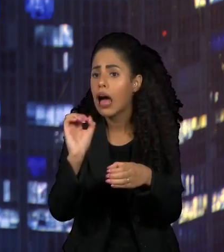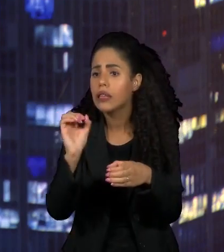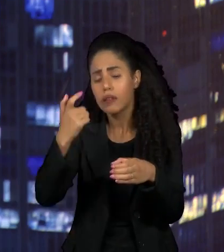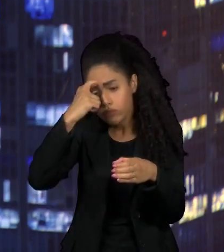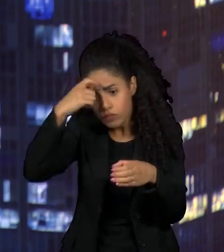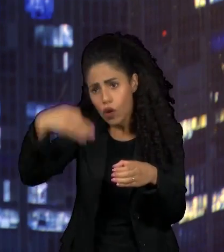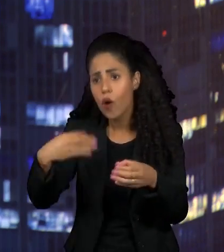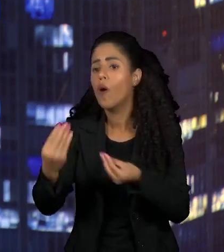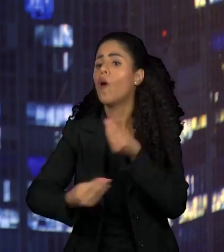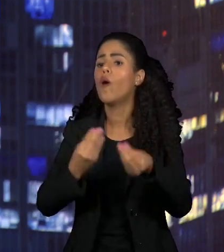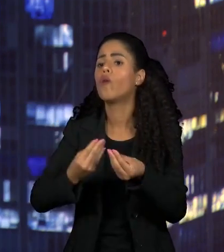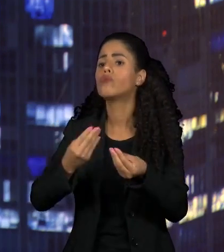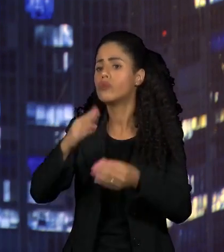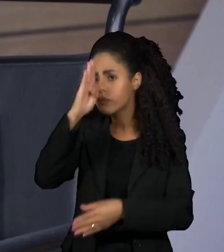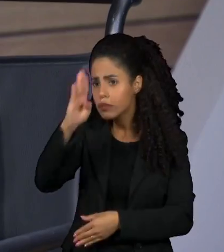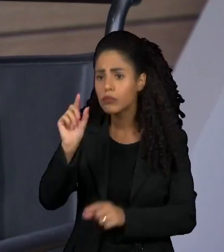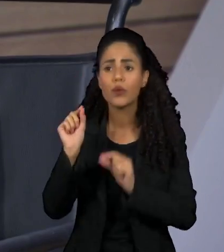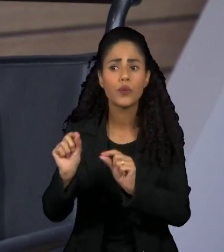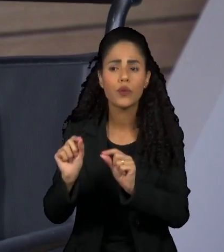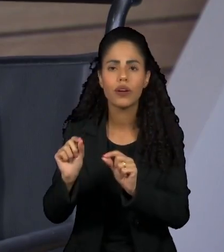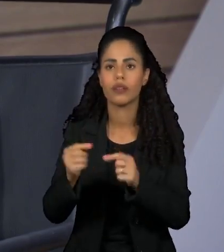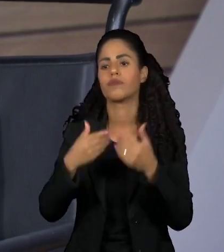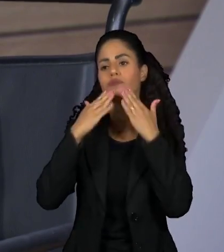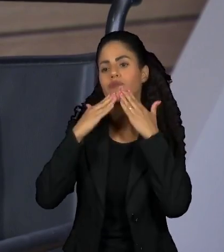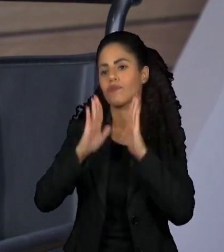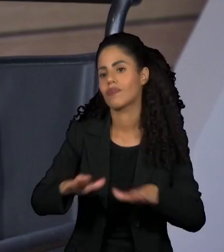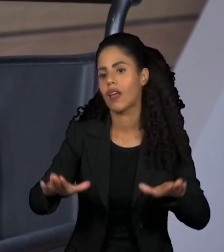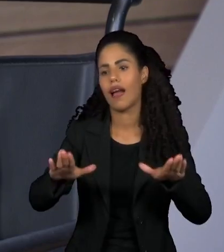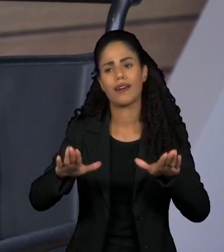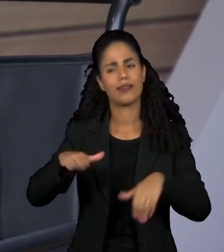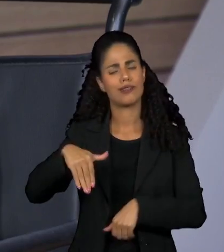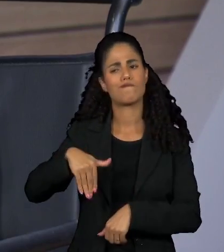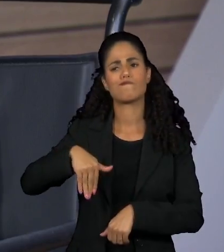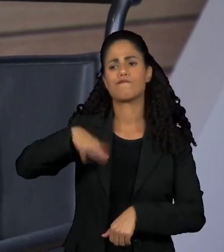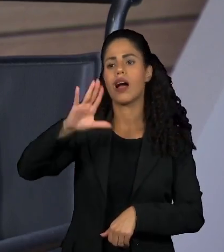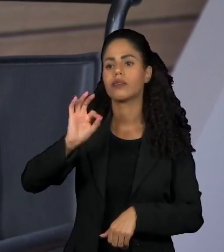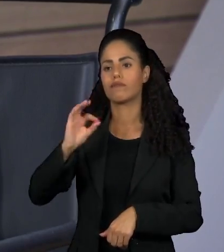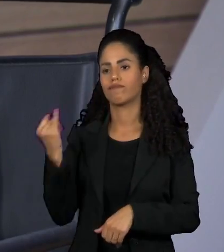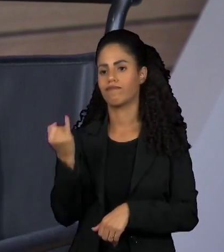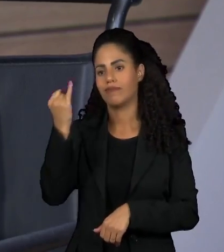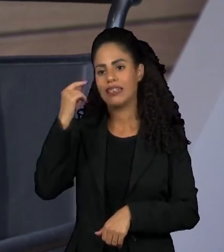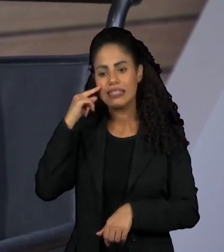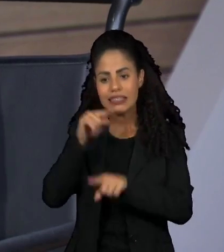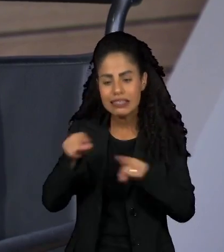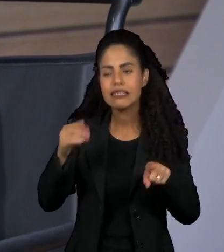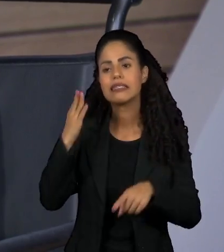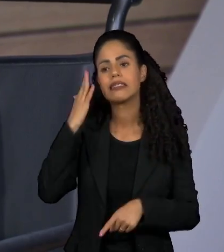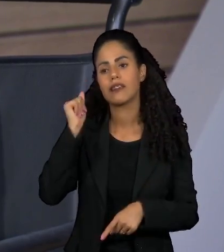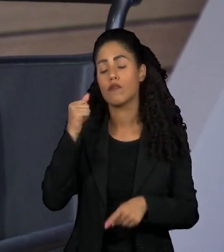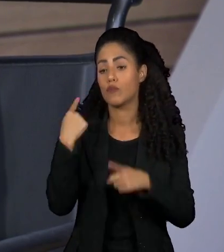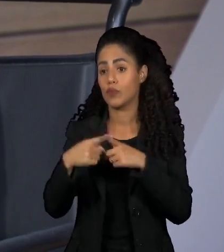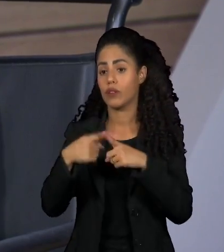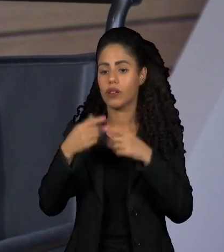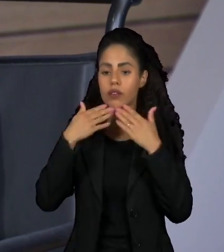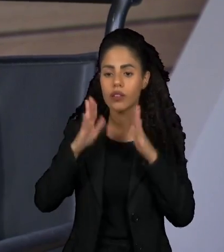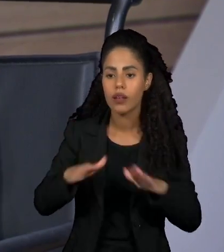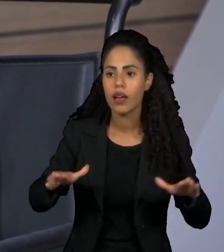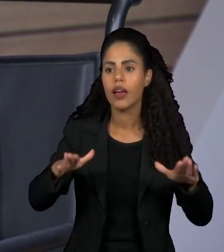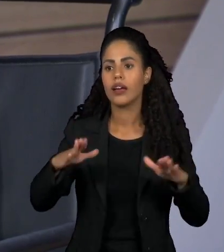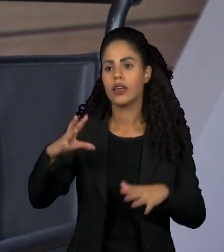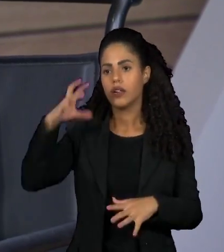gente colocou as nossas prioridades. Falando em crianças, as crianças são a população mais vulnerável para isso, né? As crianças que estão em fase